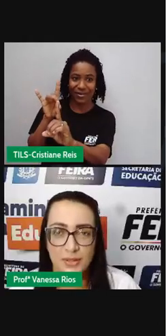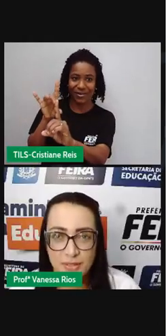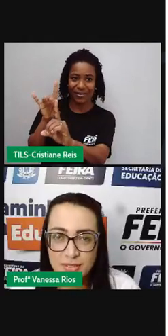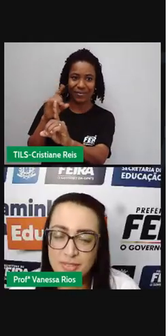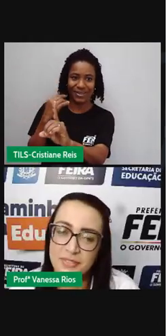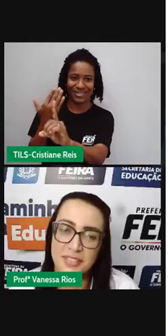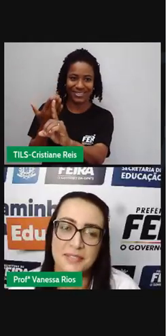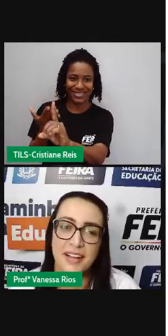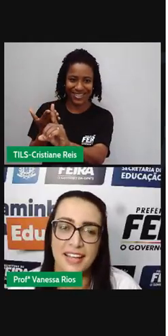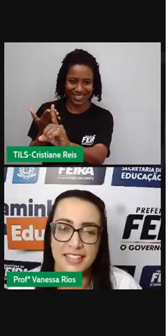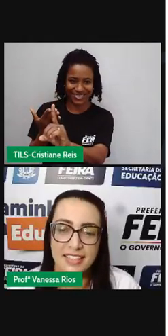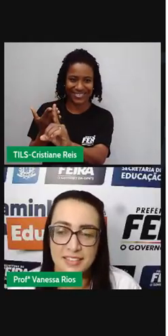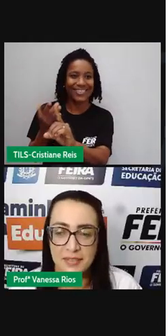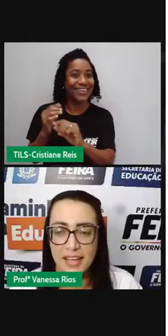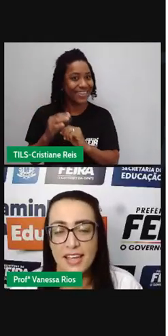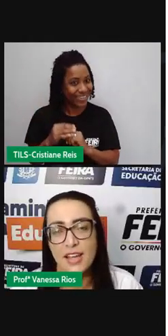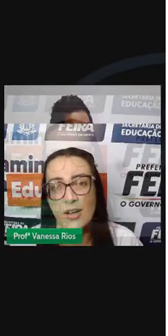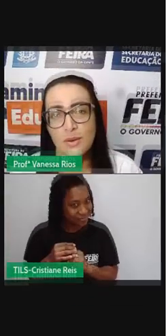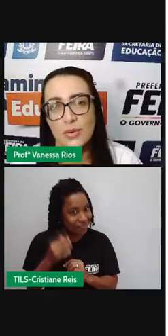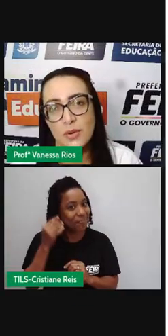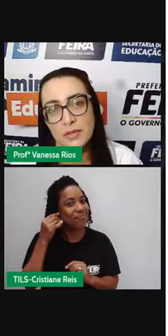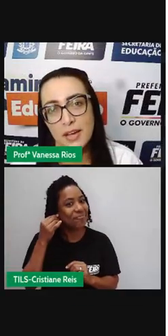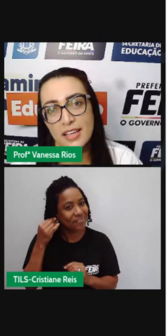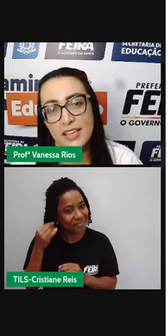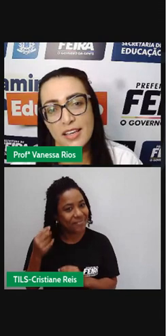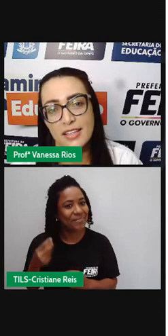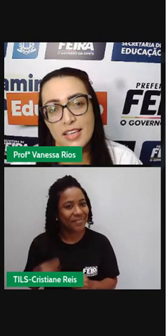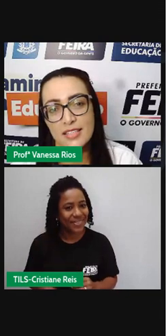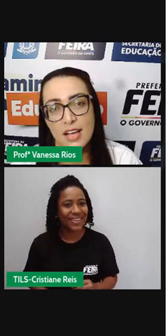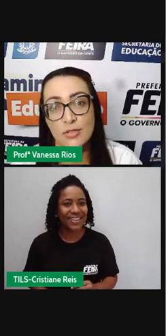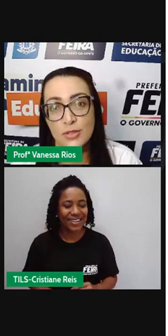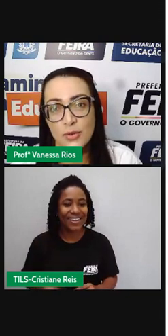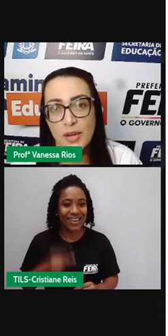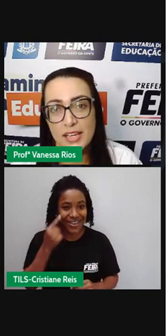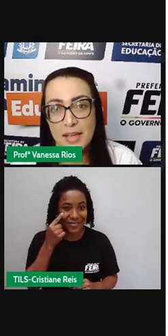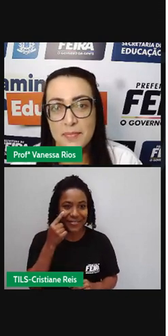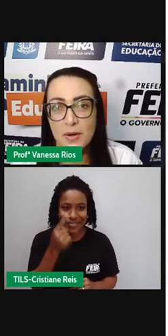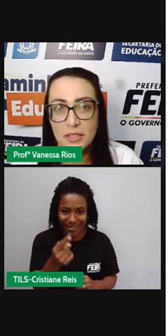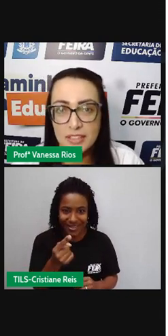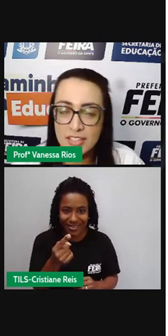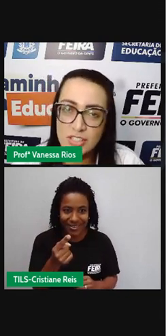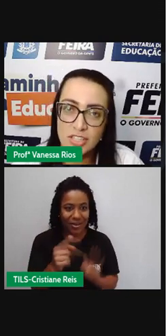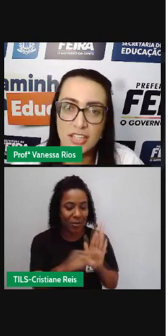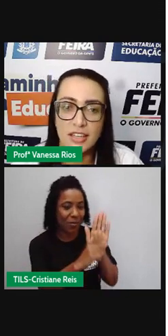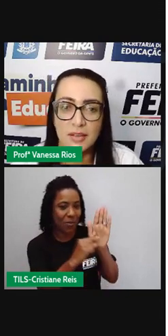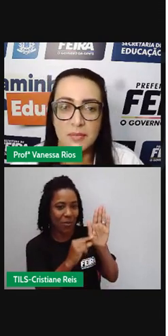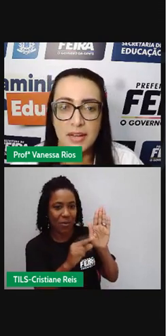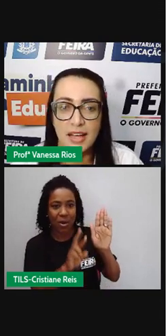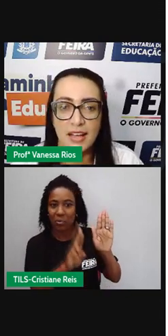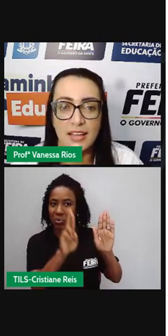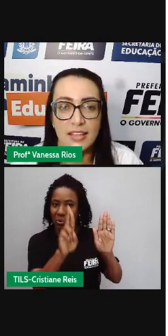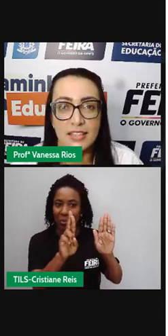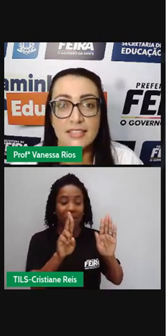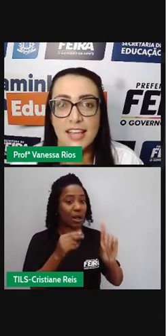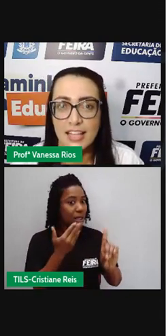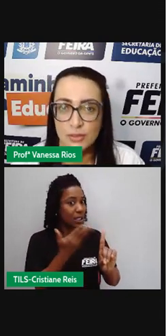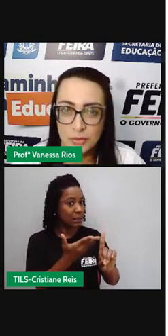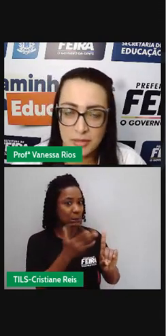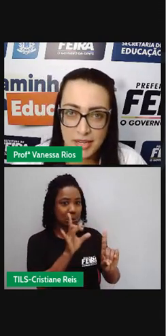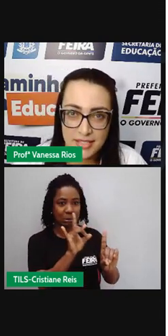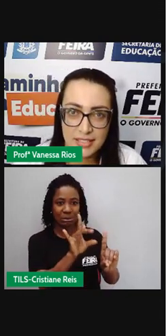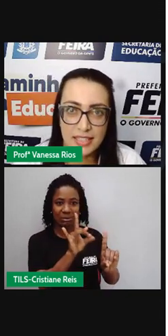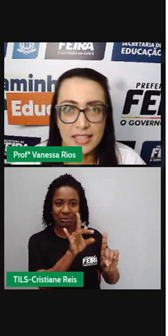Pronto viram aí não é? O quanto aí esse autor ele é importante para a